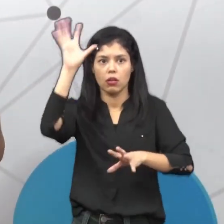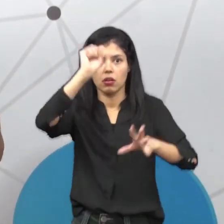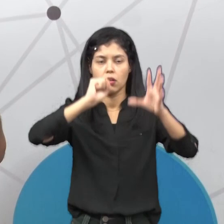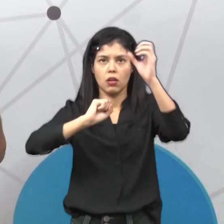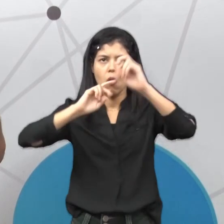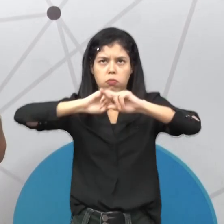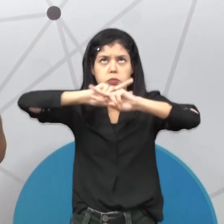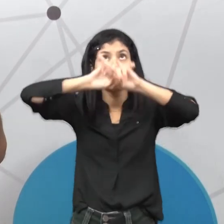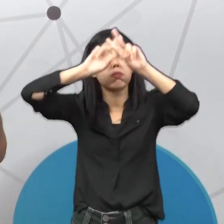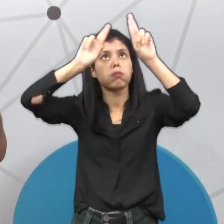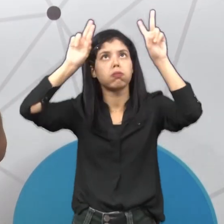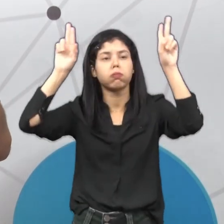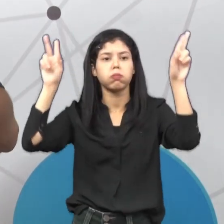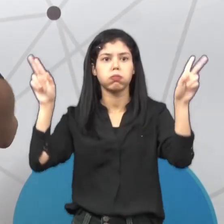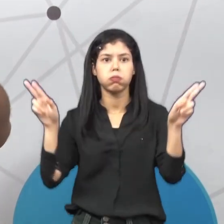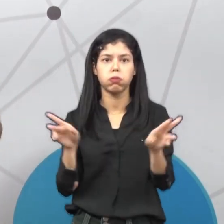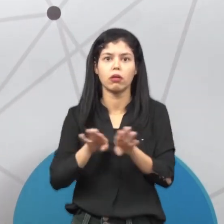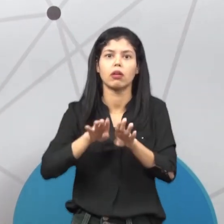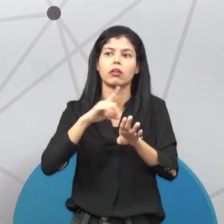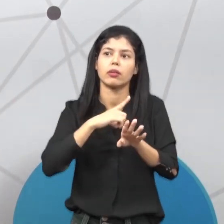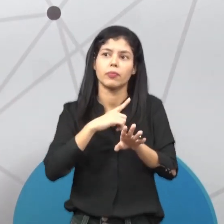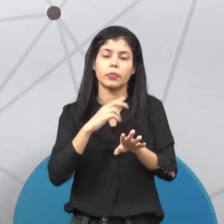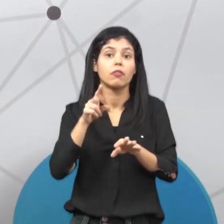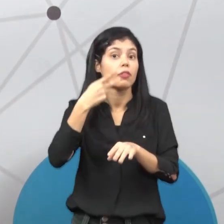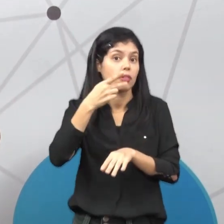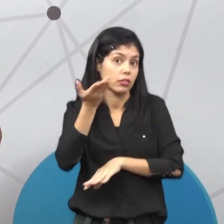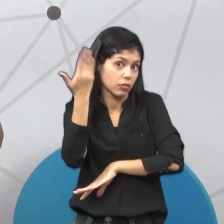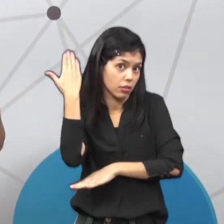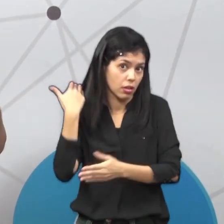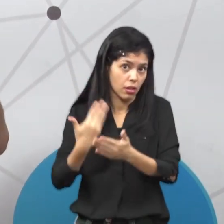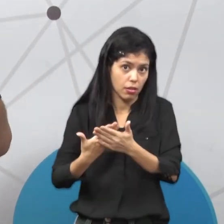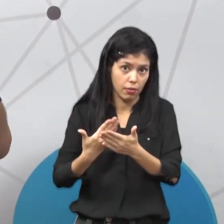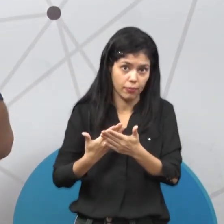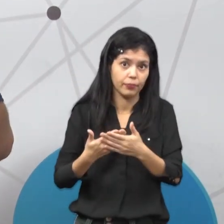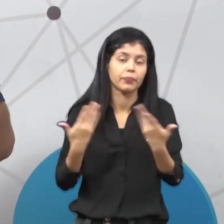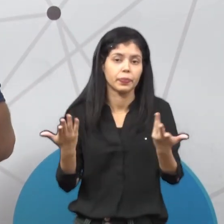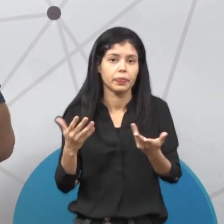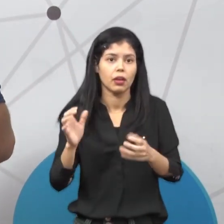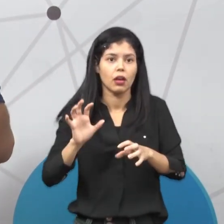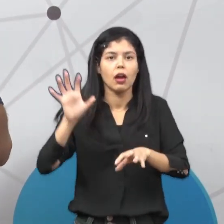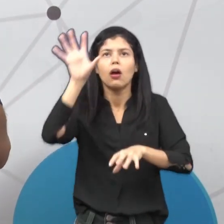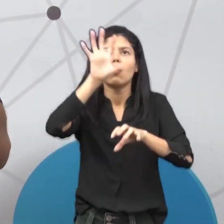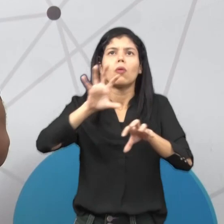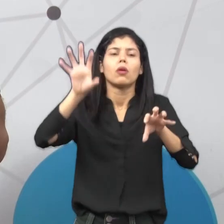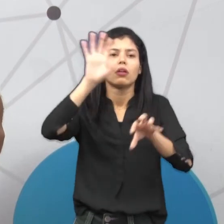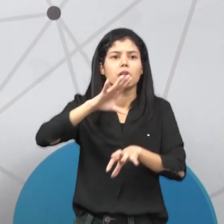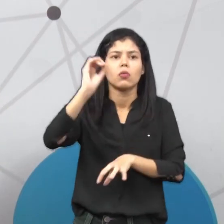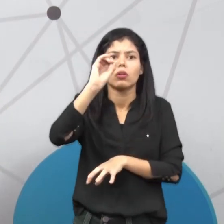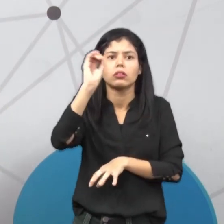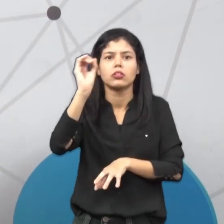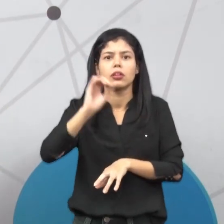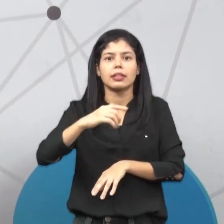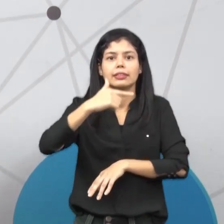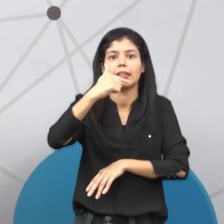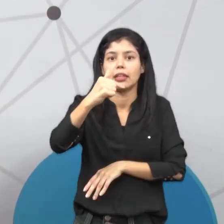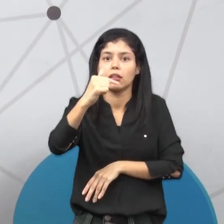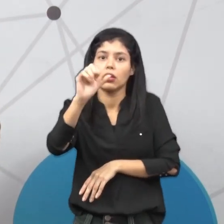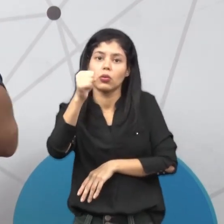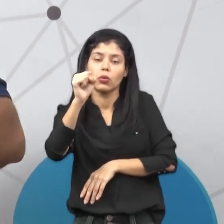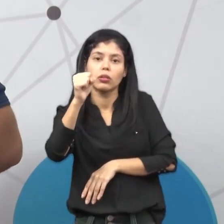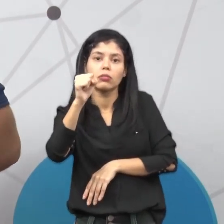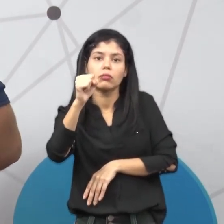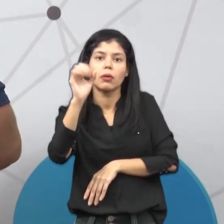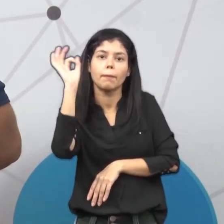quantidade significativa. Foi falado na outra aula que o ar atmosférico ele tem 78%